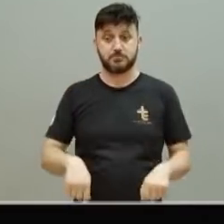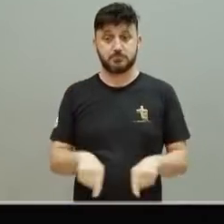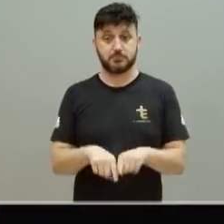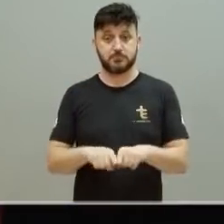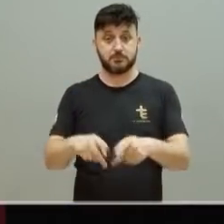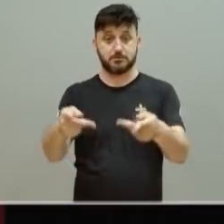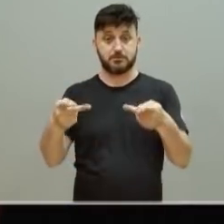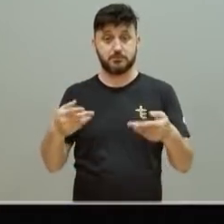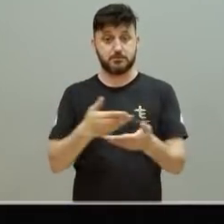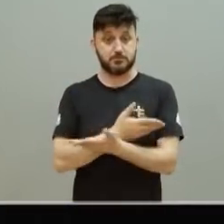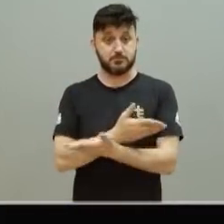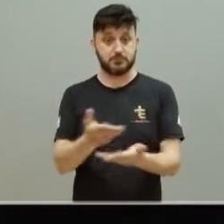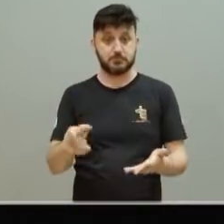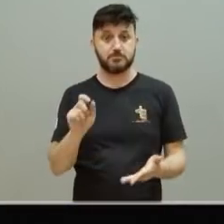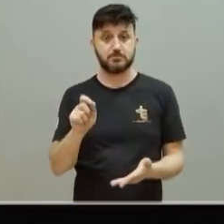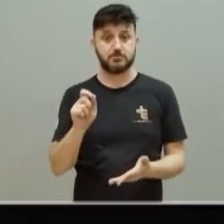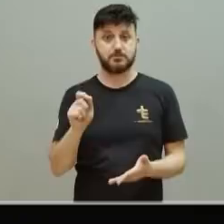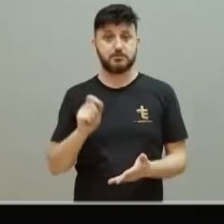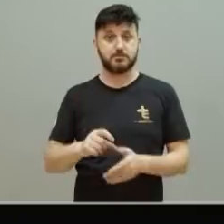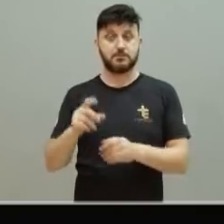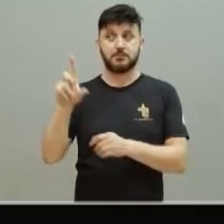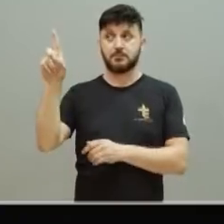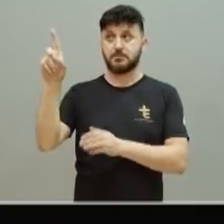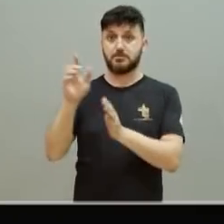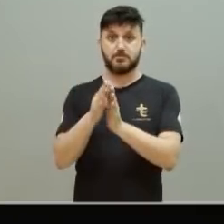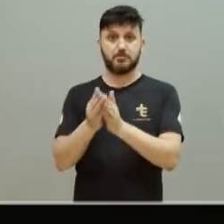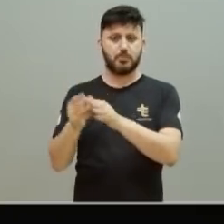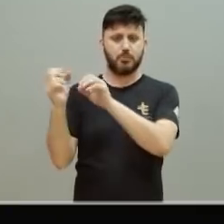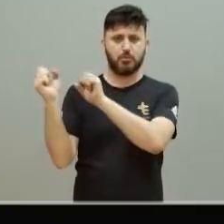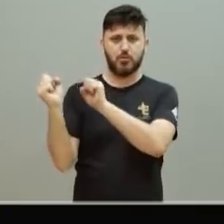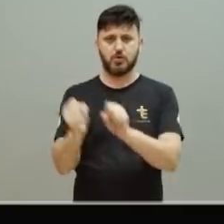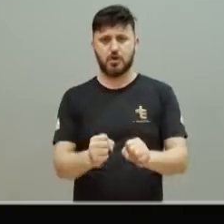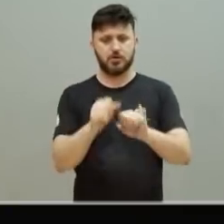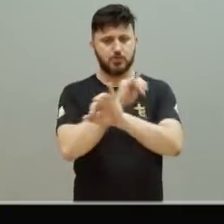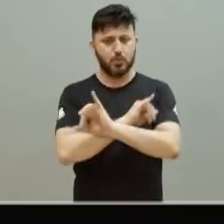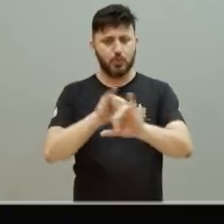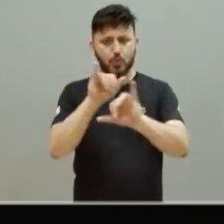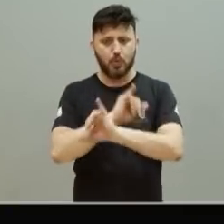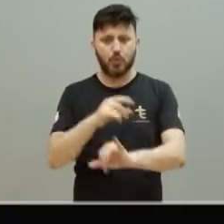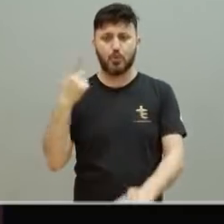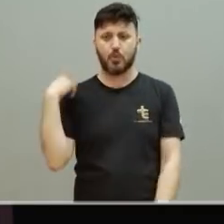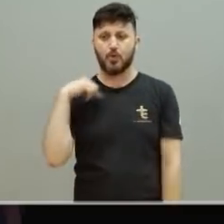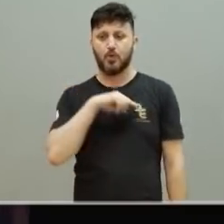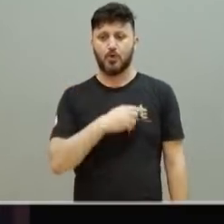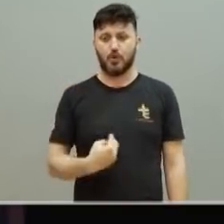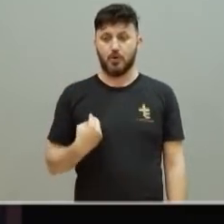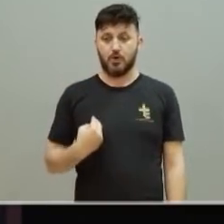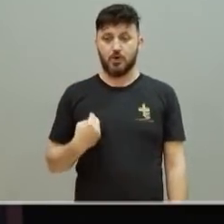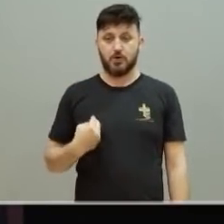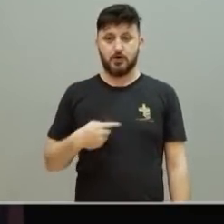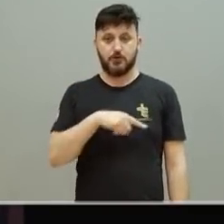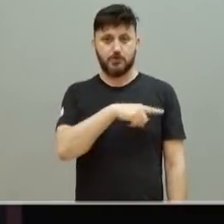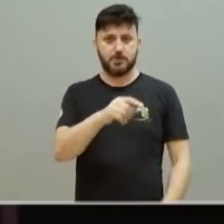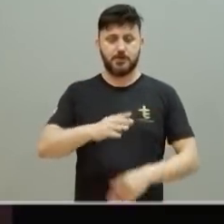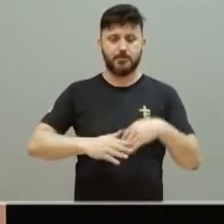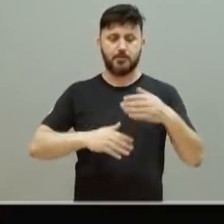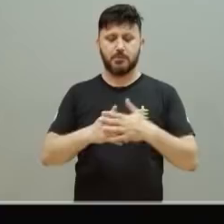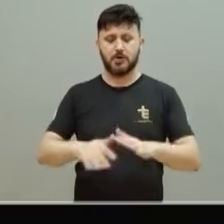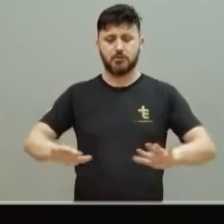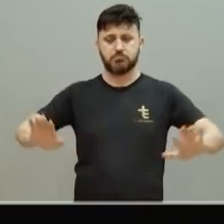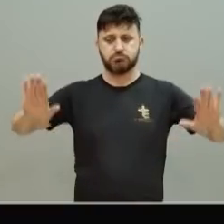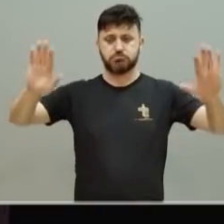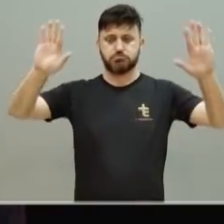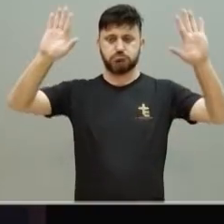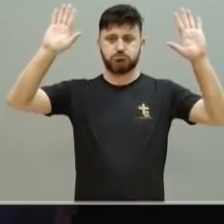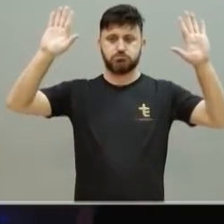você, meu irmão e minha irmã, antes que a poderosa palavra de Deus seja proclamada no meio de nós. Vai estendendo os teus braços o mais alto que